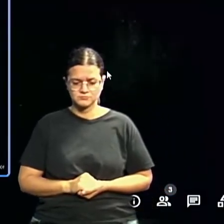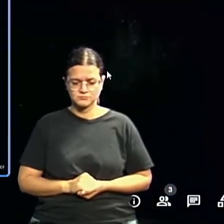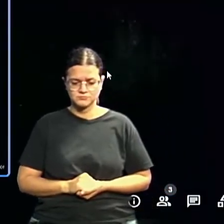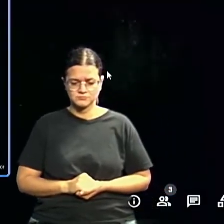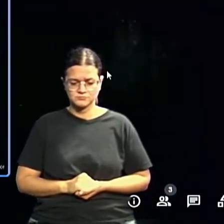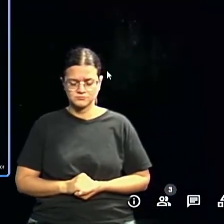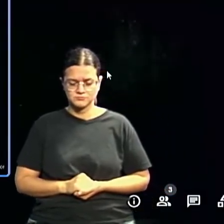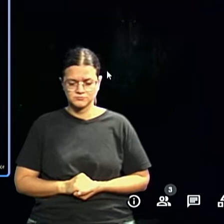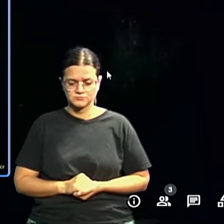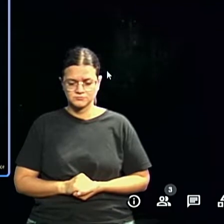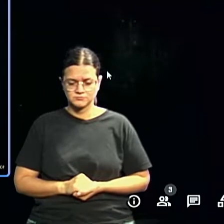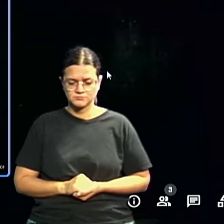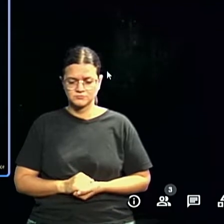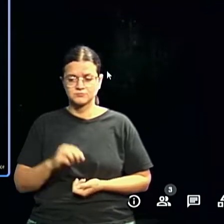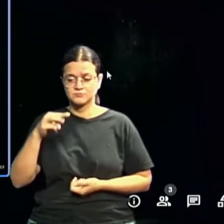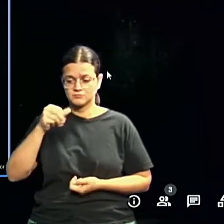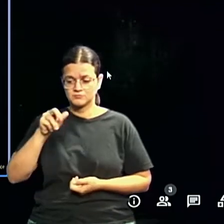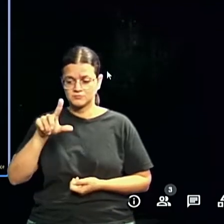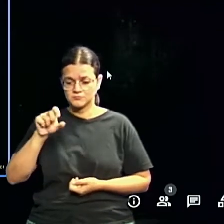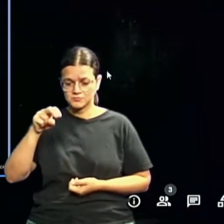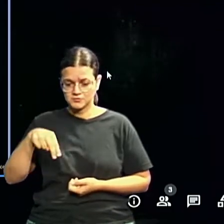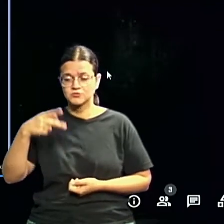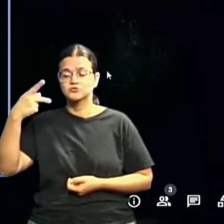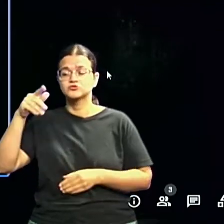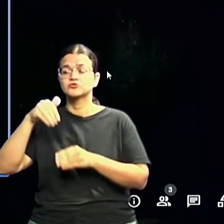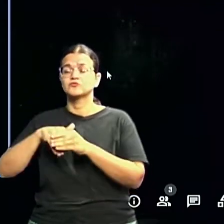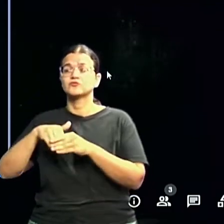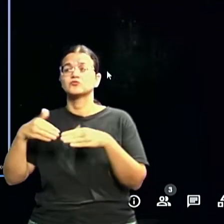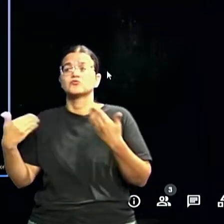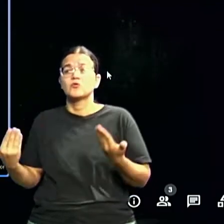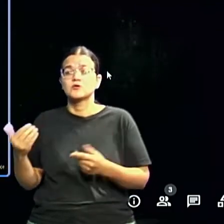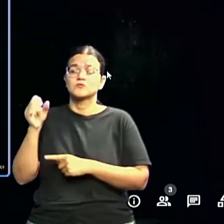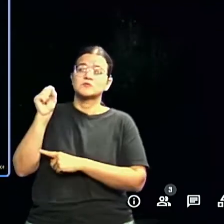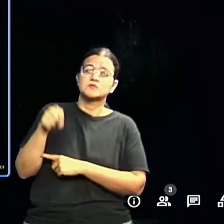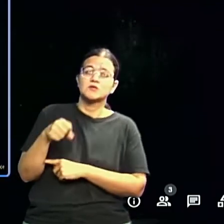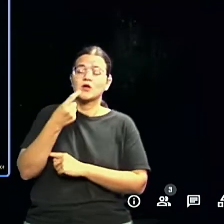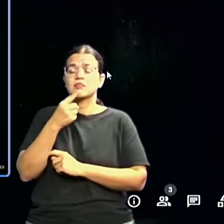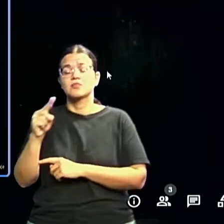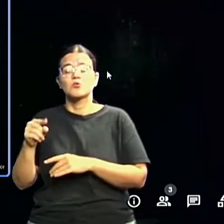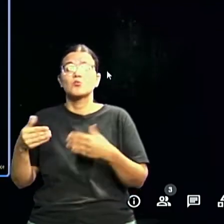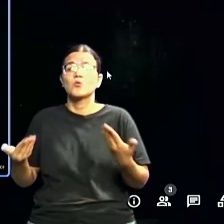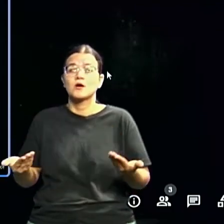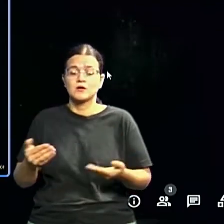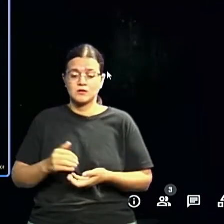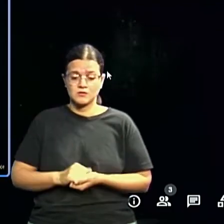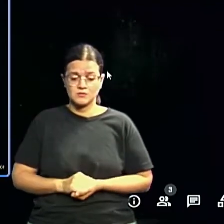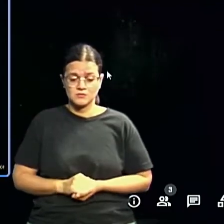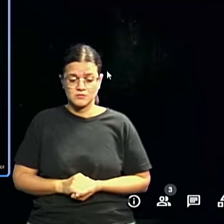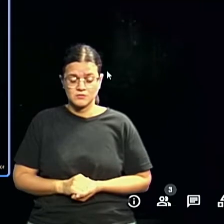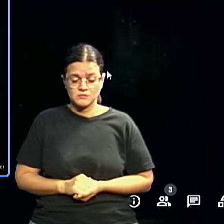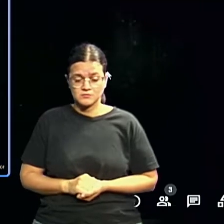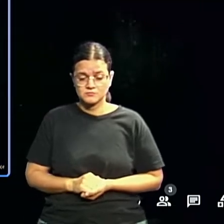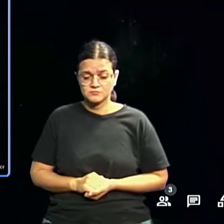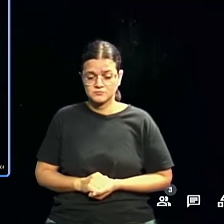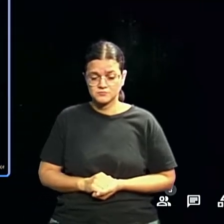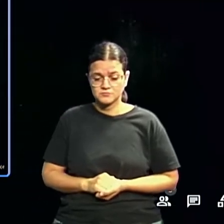Vereador Marro, como será o seu voto? Sim ou não? Já estamos em processo de votação e não de discussão.